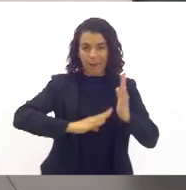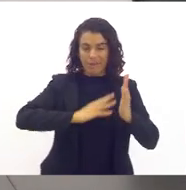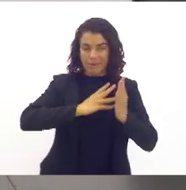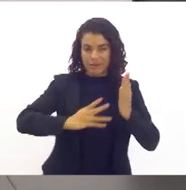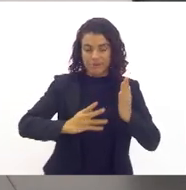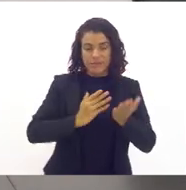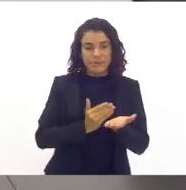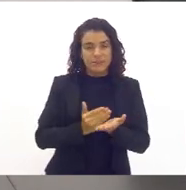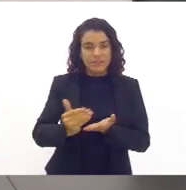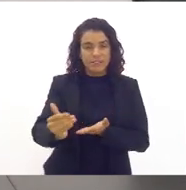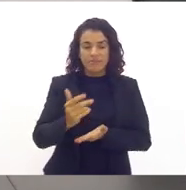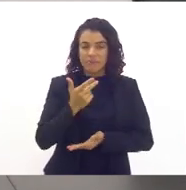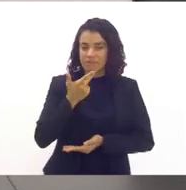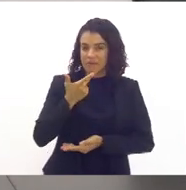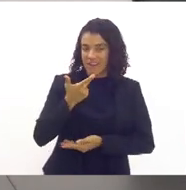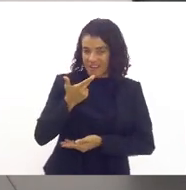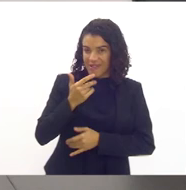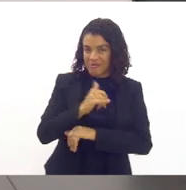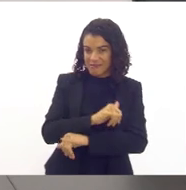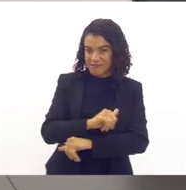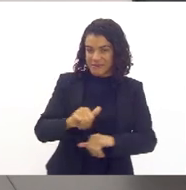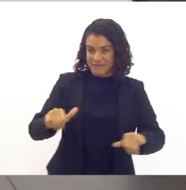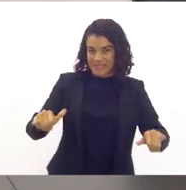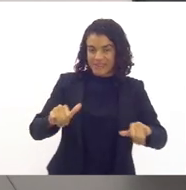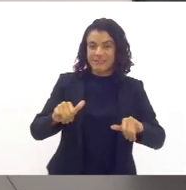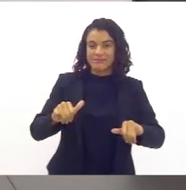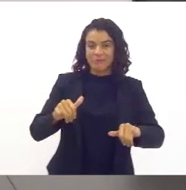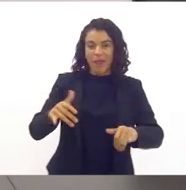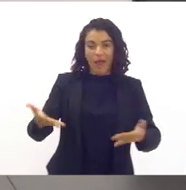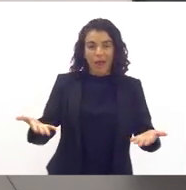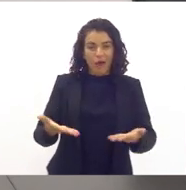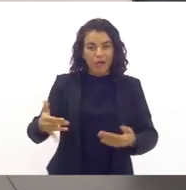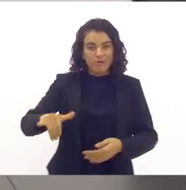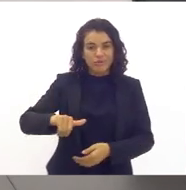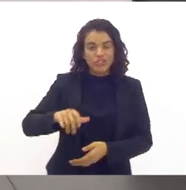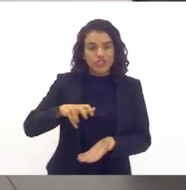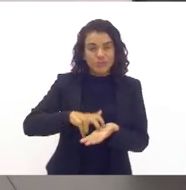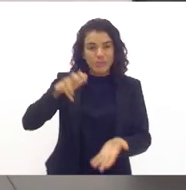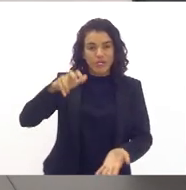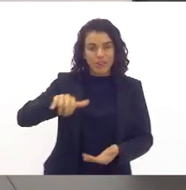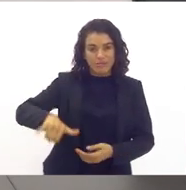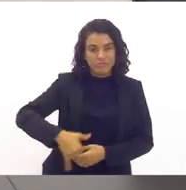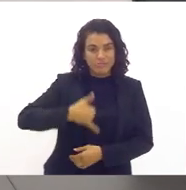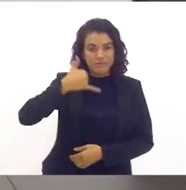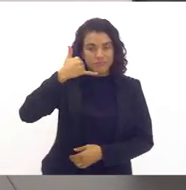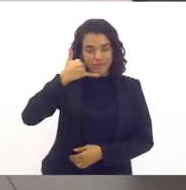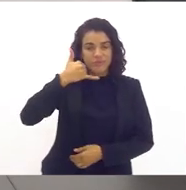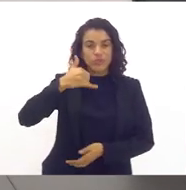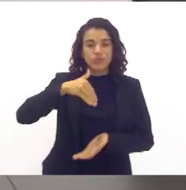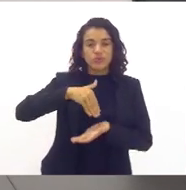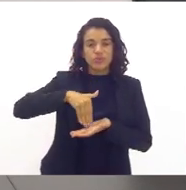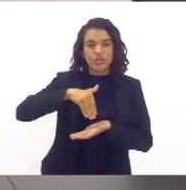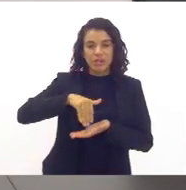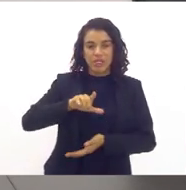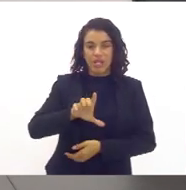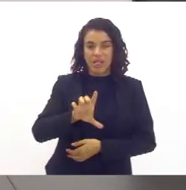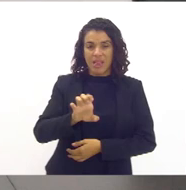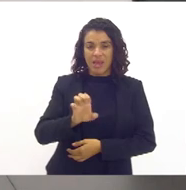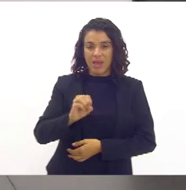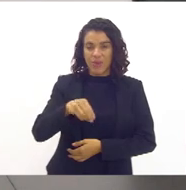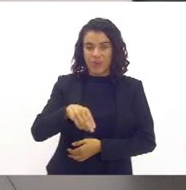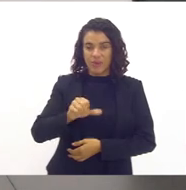Quero iniciar dizendo que recebi uma ligação pela manhã do secretário Leonardo